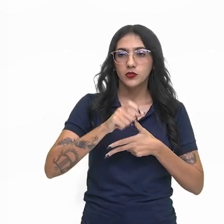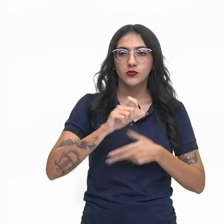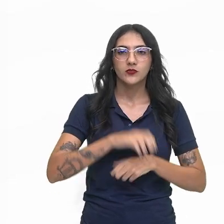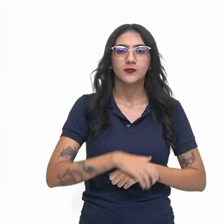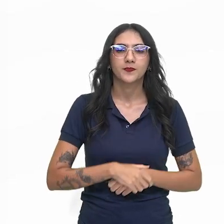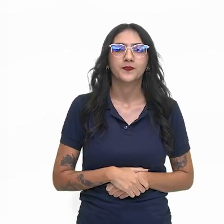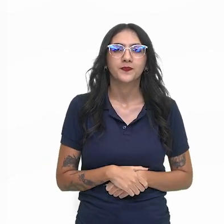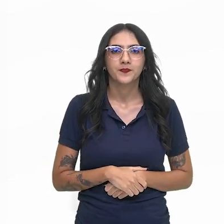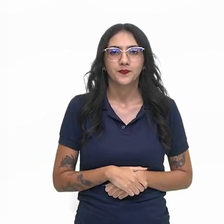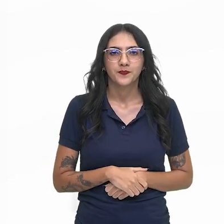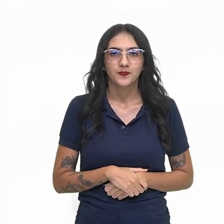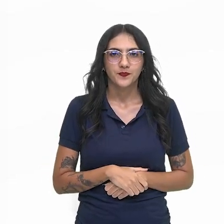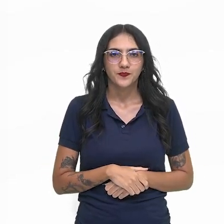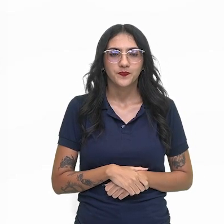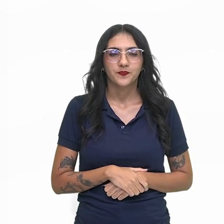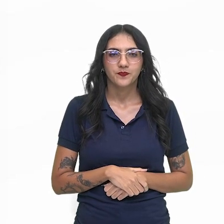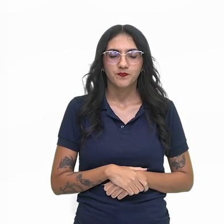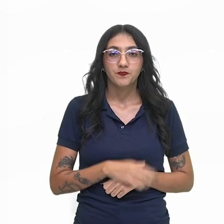31 de março de